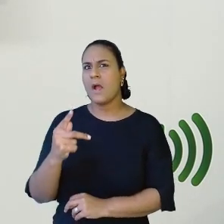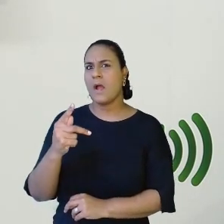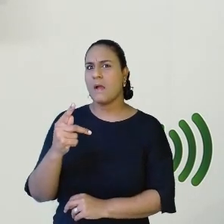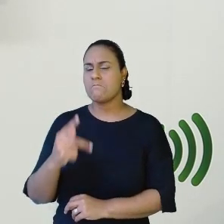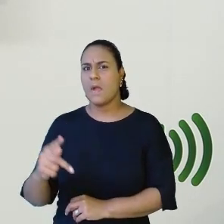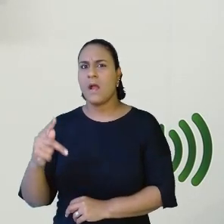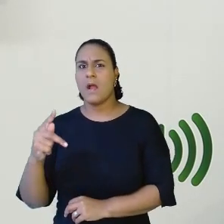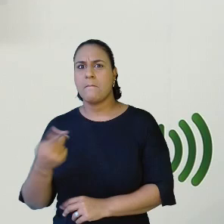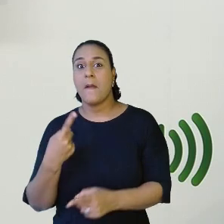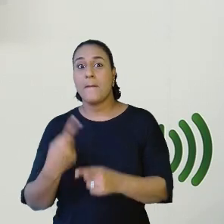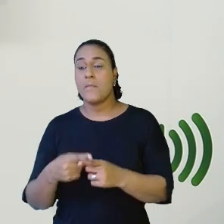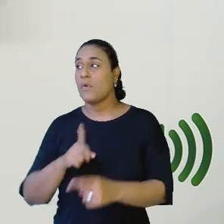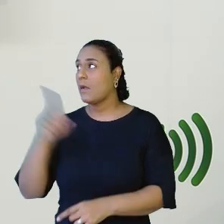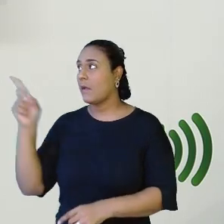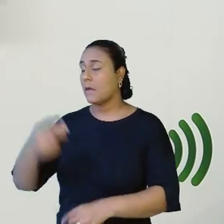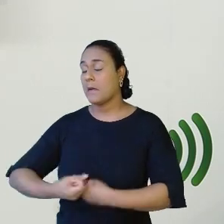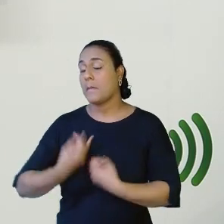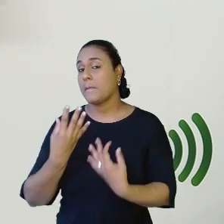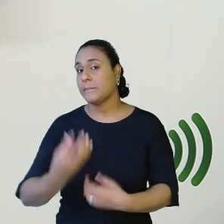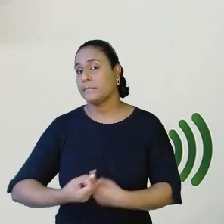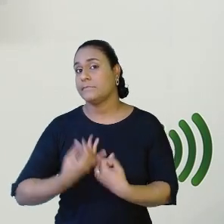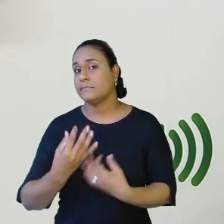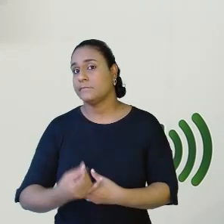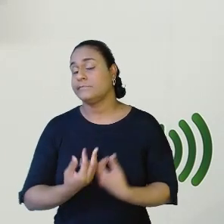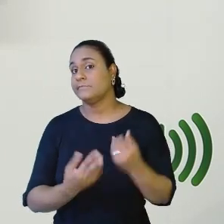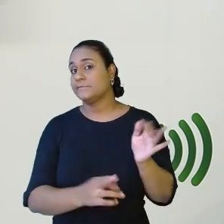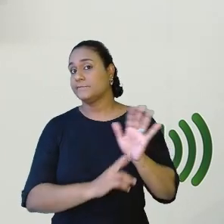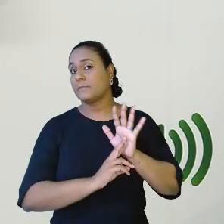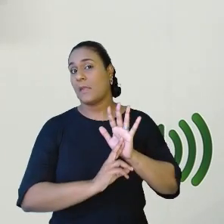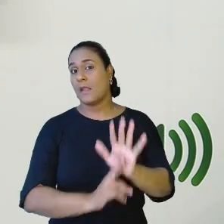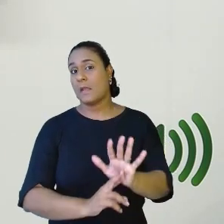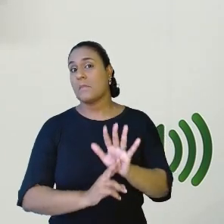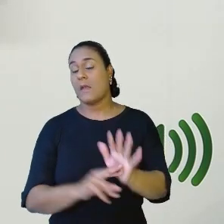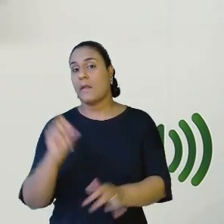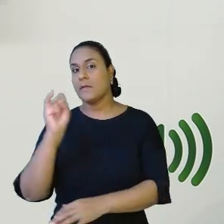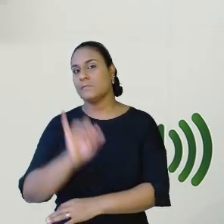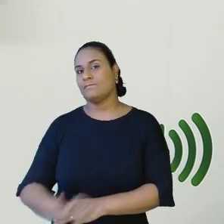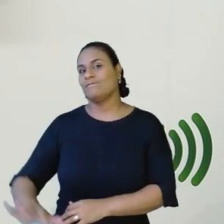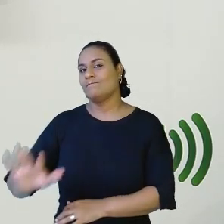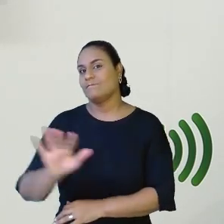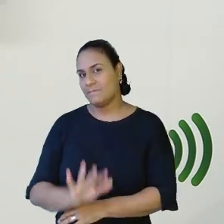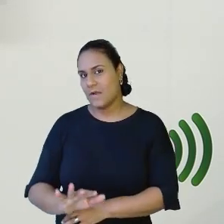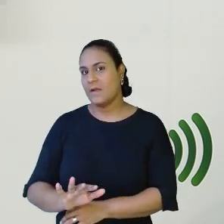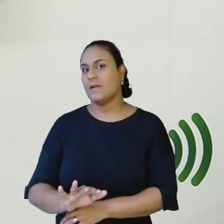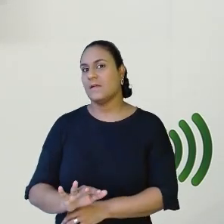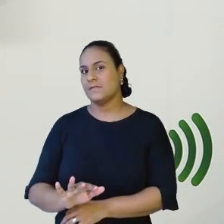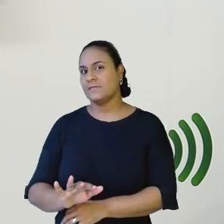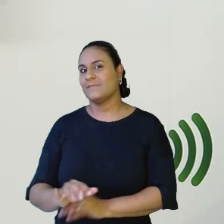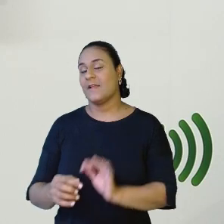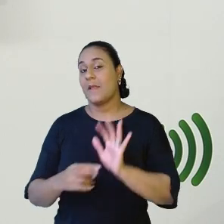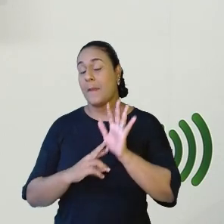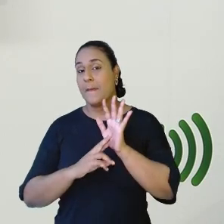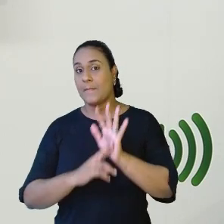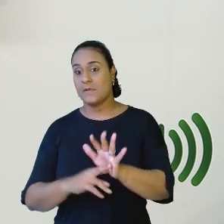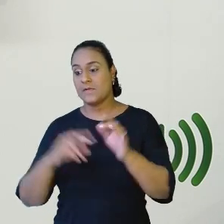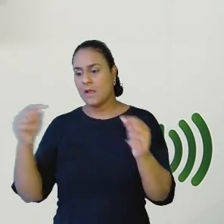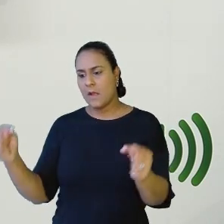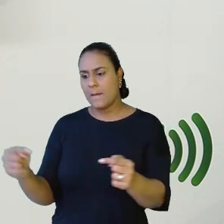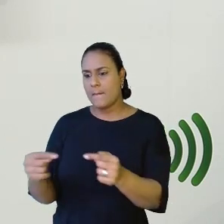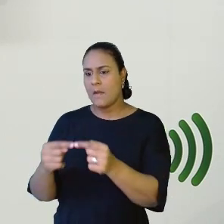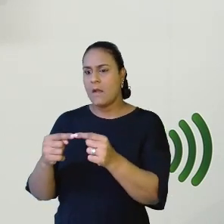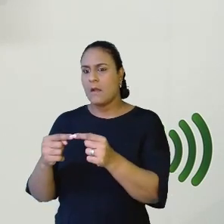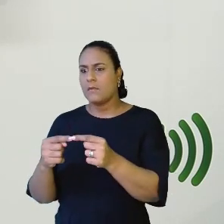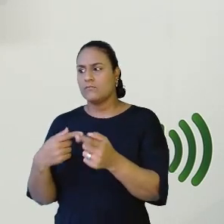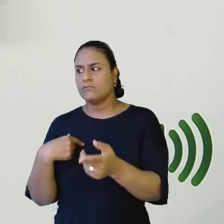texto, neste poema, ele justamente representa uma imagem. Ele faz o seu imaginário levar ao que